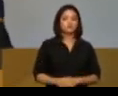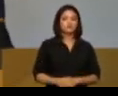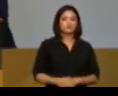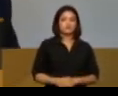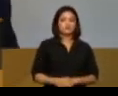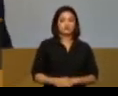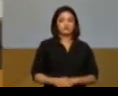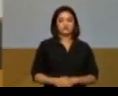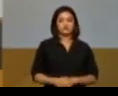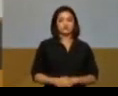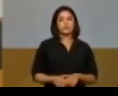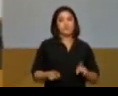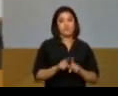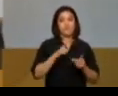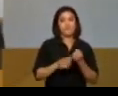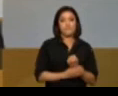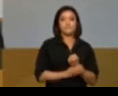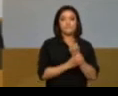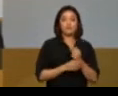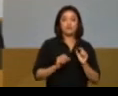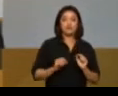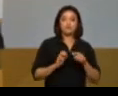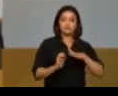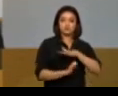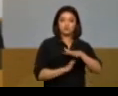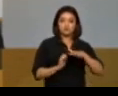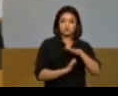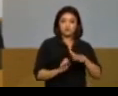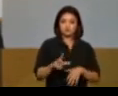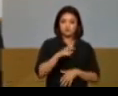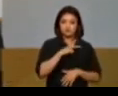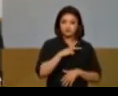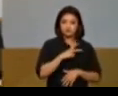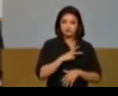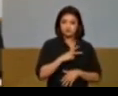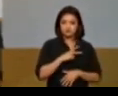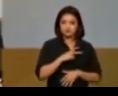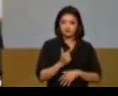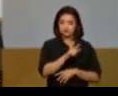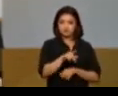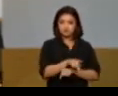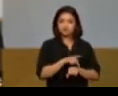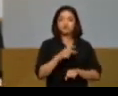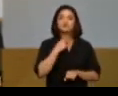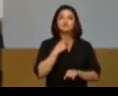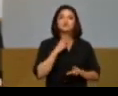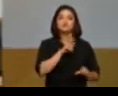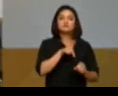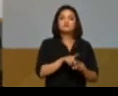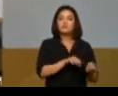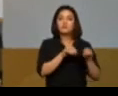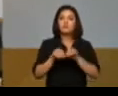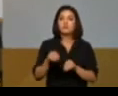Eu posso lhe garantir também que nenhuma empresa privada estrangeira pode trazer derivado de petróleo ao mercado brasileiro